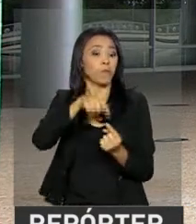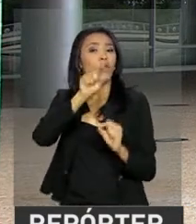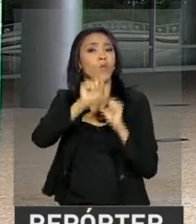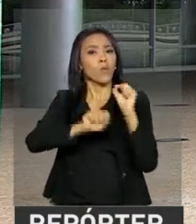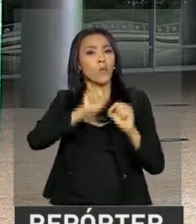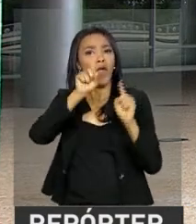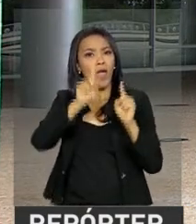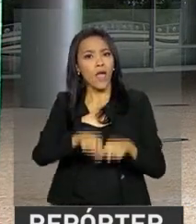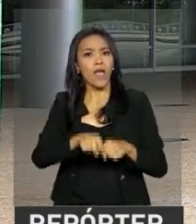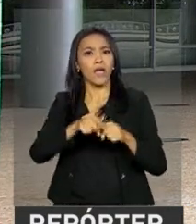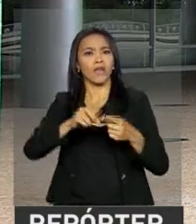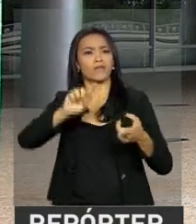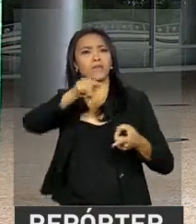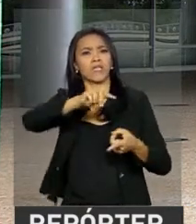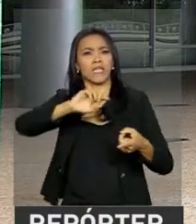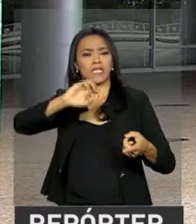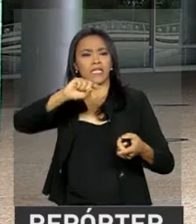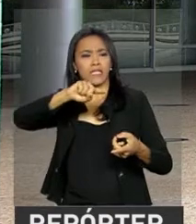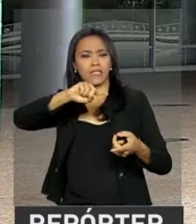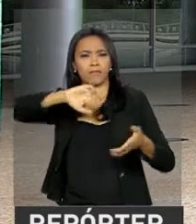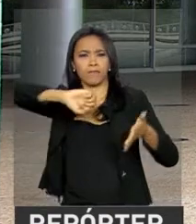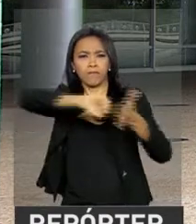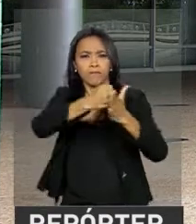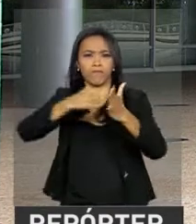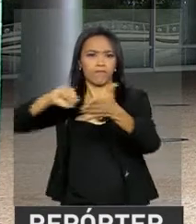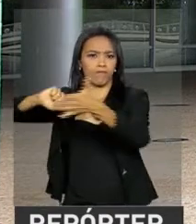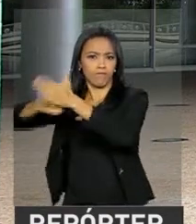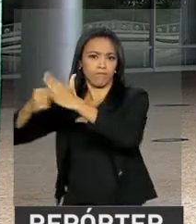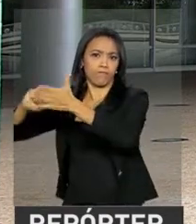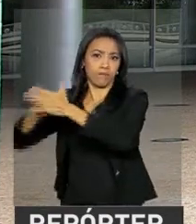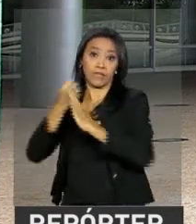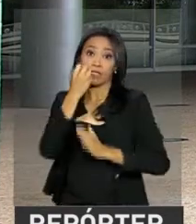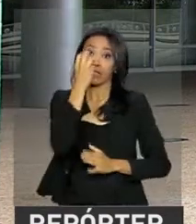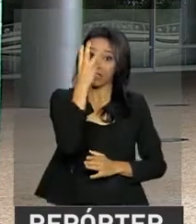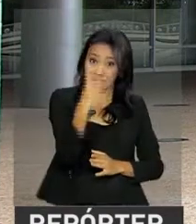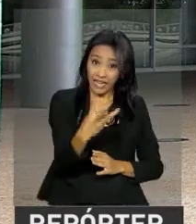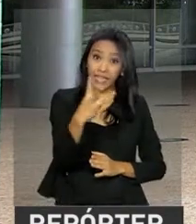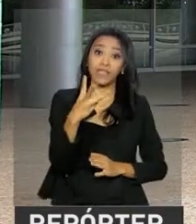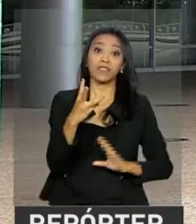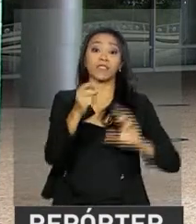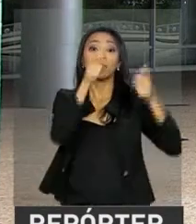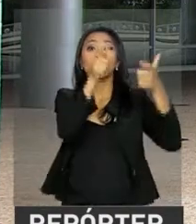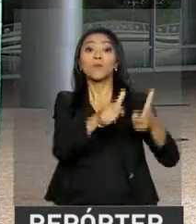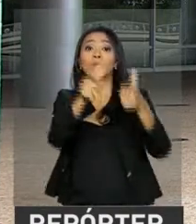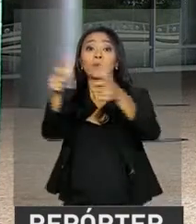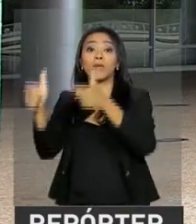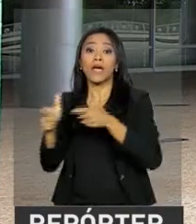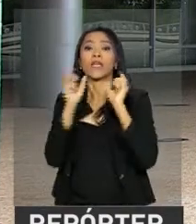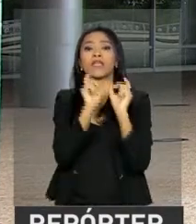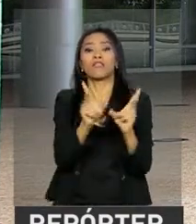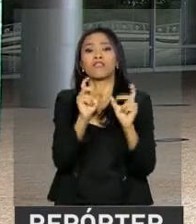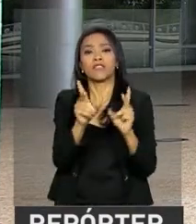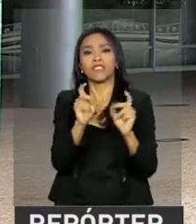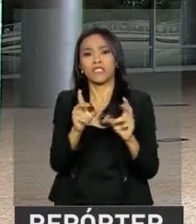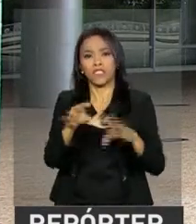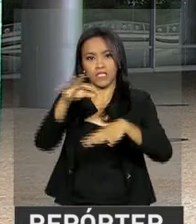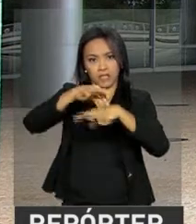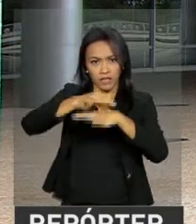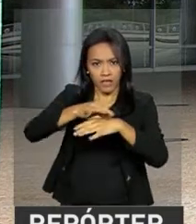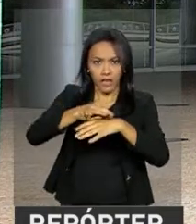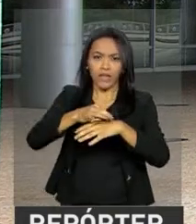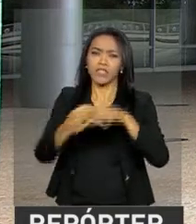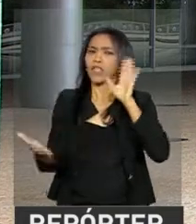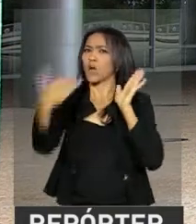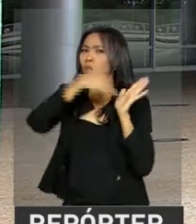três unidades de produção animal portanto suspendeu três frigoríficos aqui no brasil nessa operação foi deflagrada na última